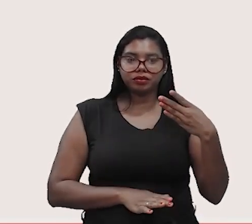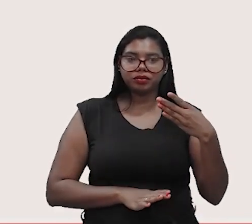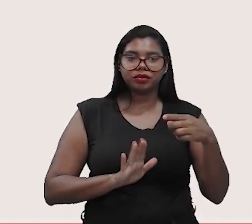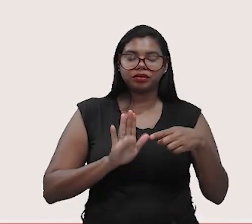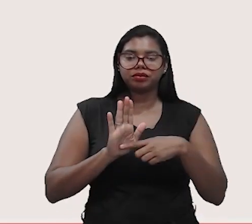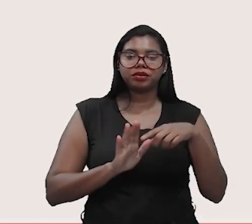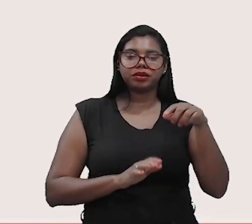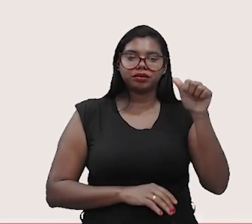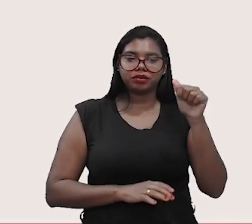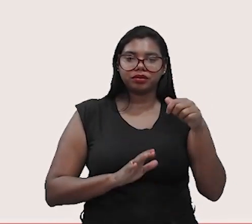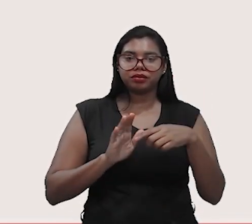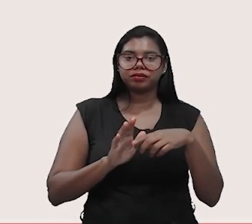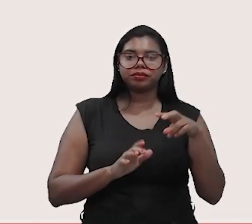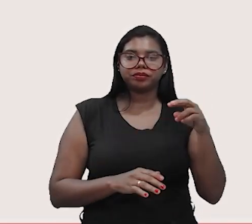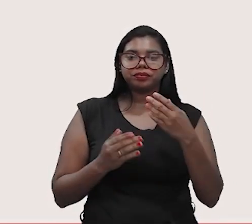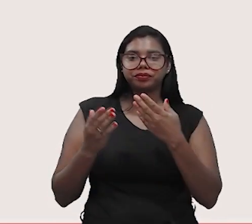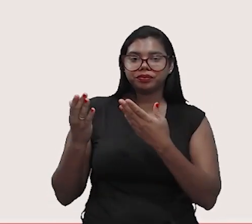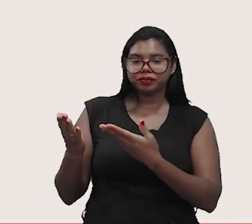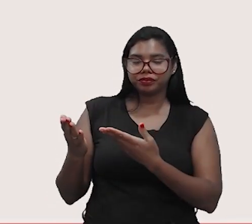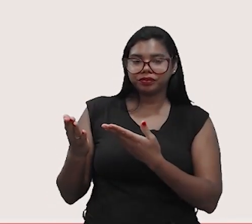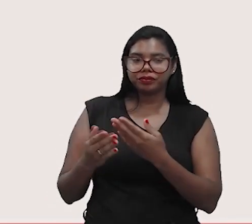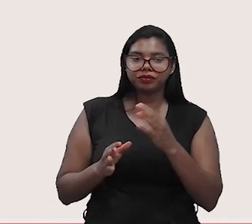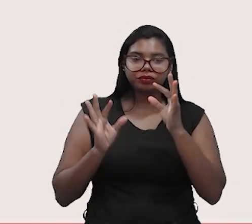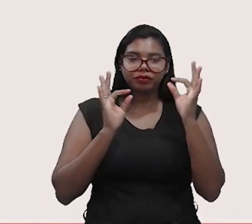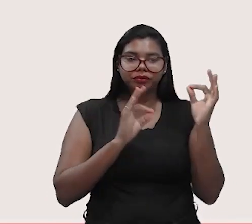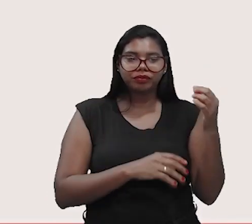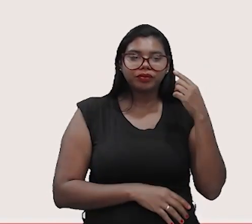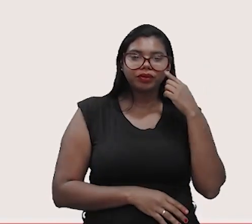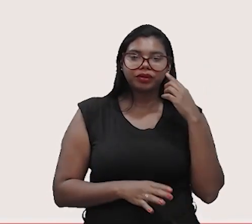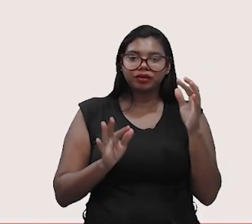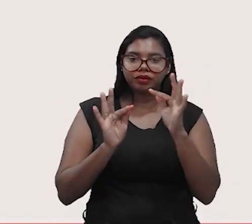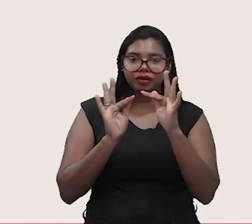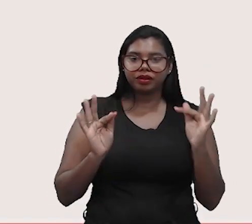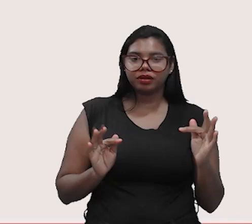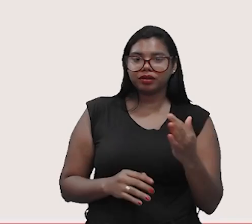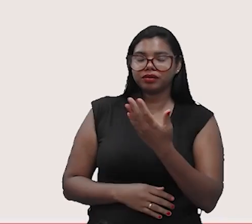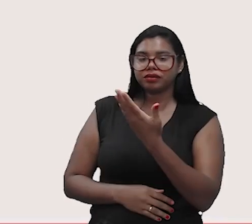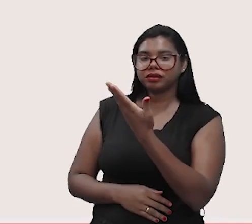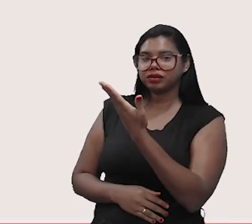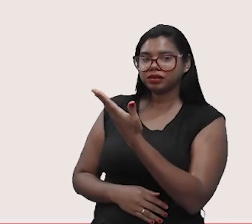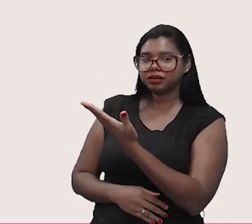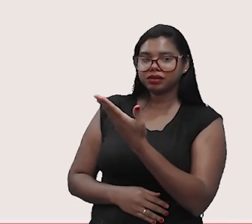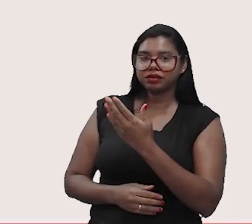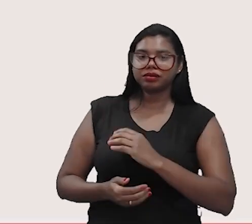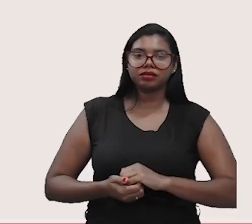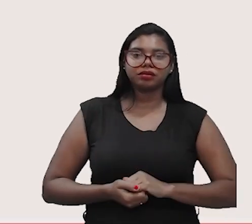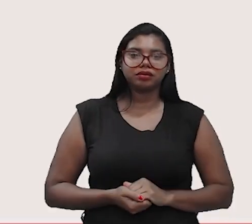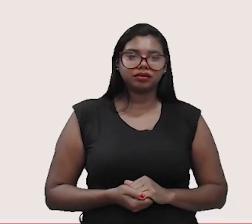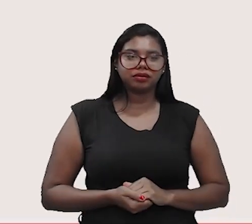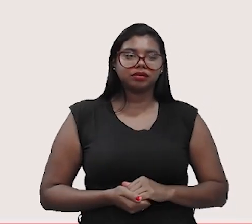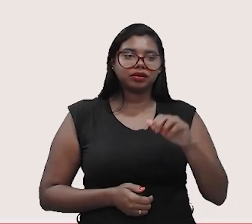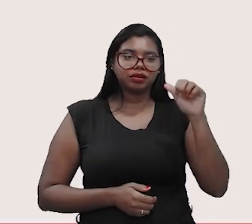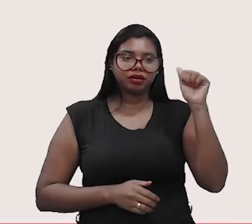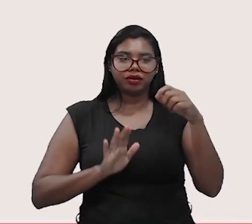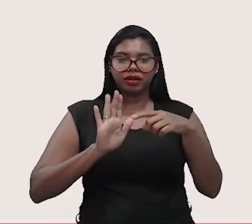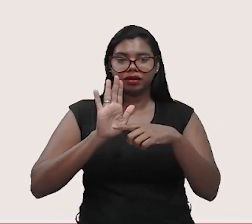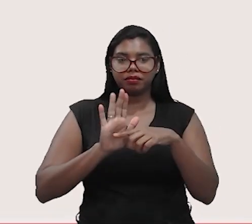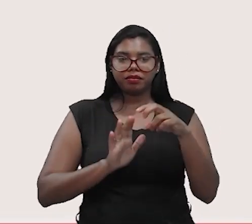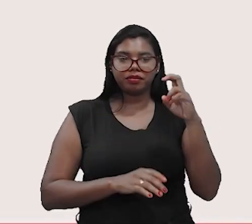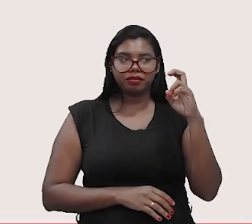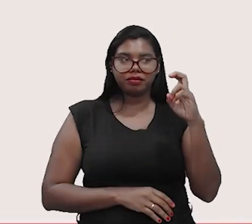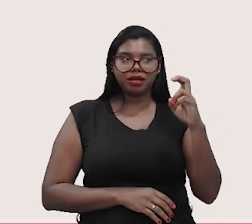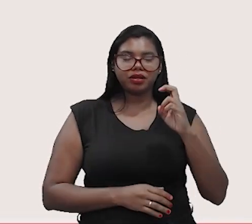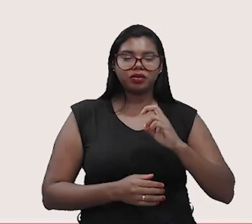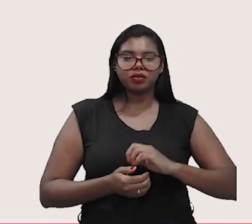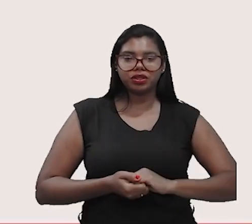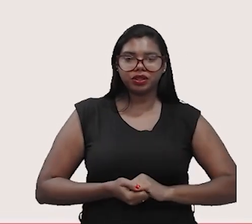Confere? O a, eu vi com vocês, a função é essa aqui, ó. Então, a vale menos 5. A é